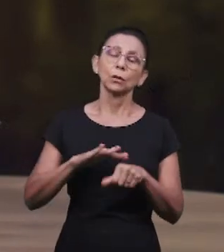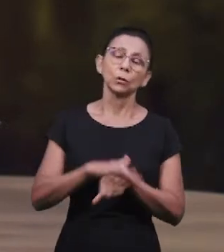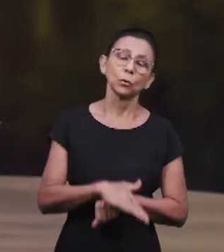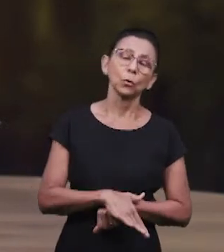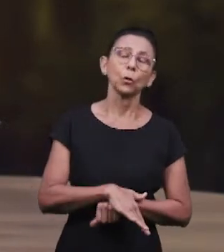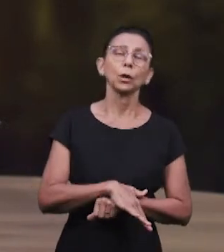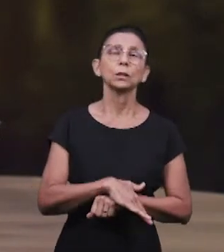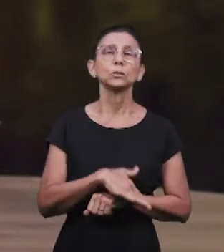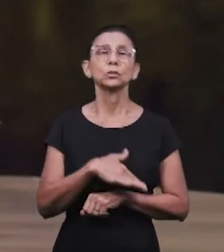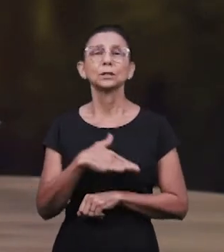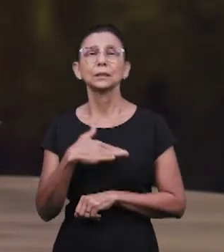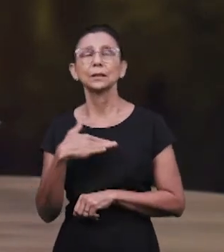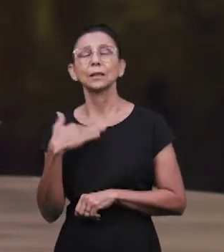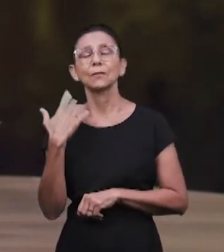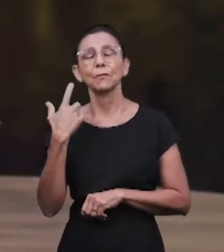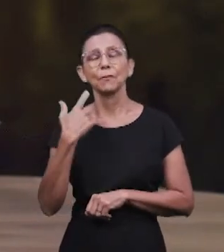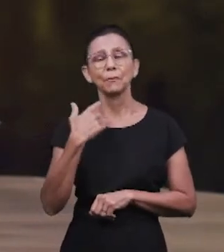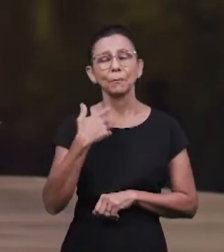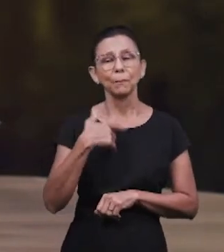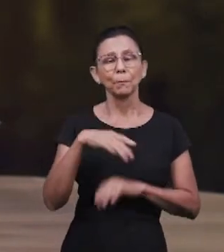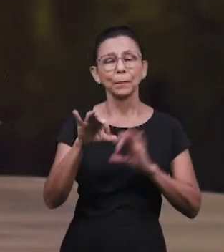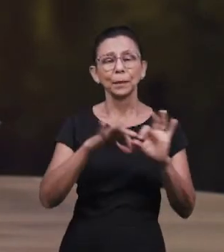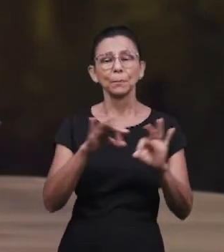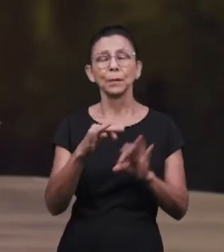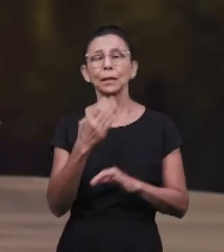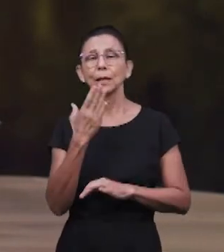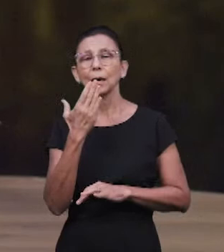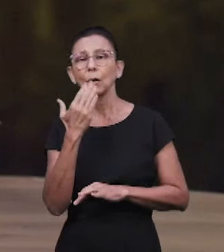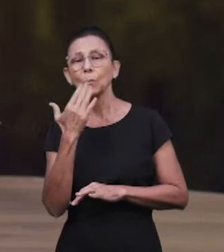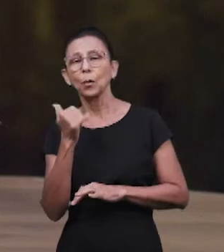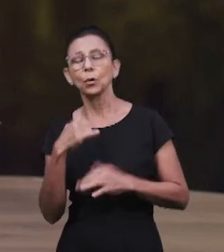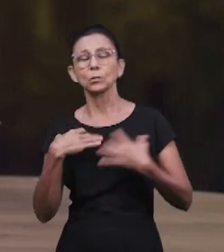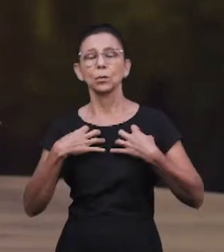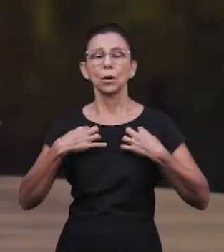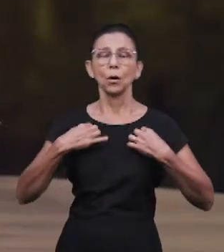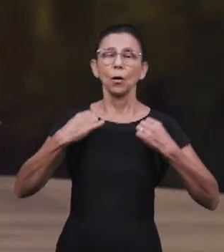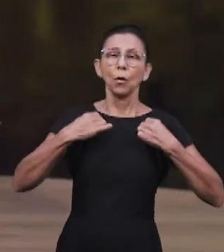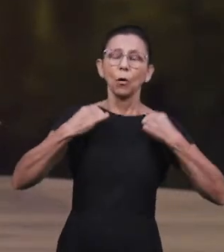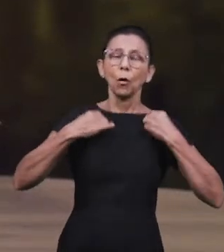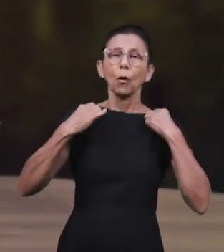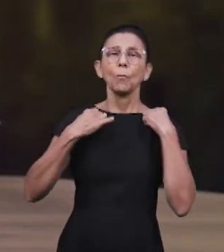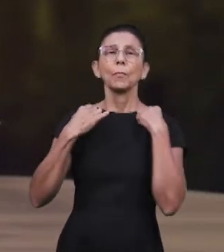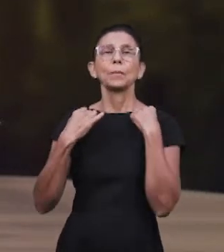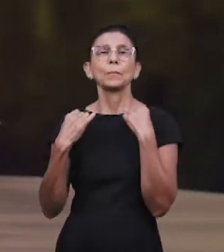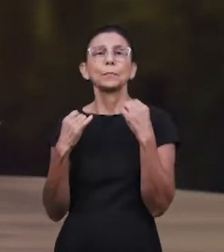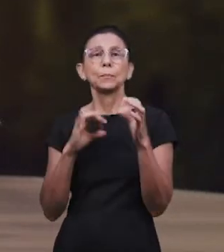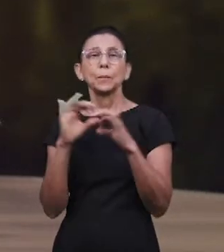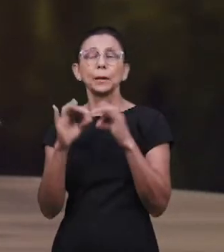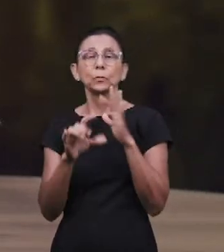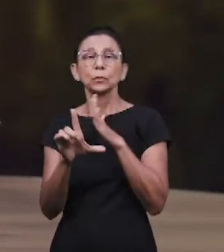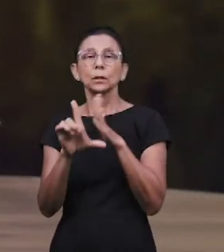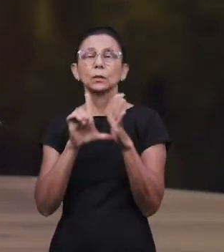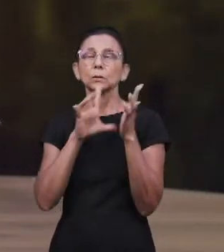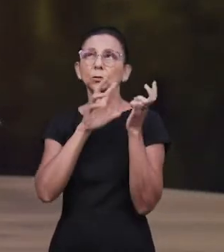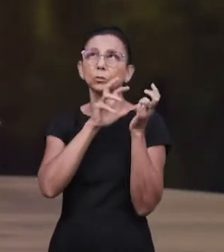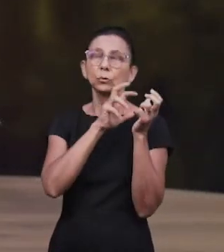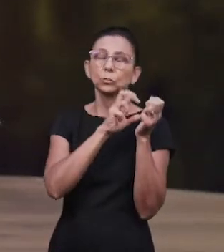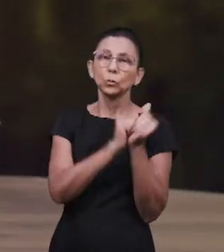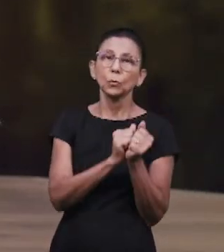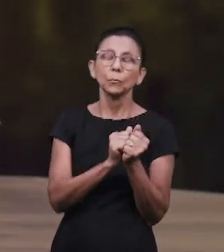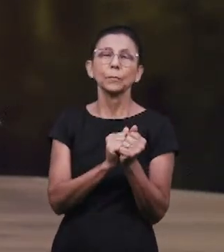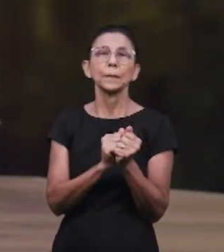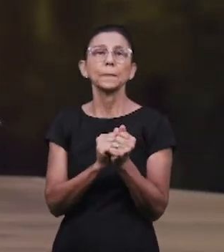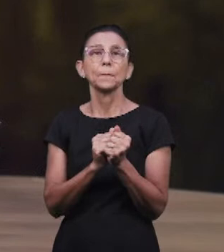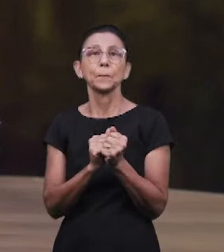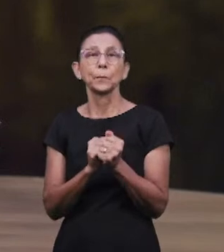a comida, preparando a roupa e pondo tudo em ordem para que as crianças de manhã possam